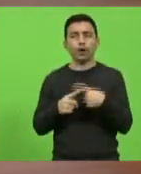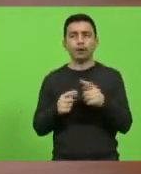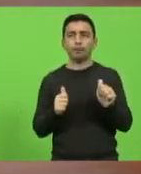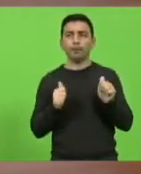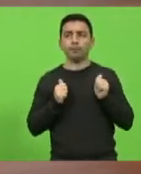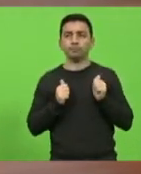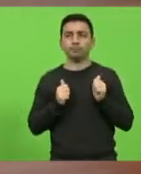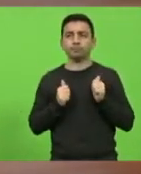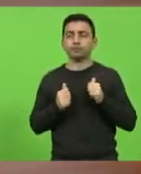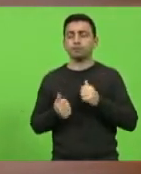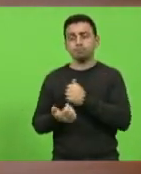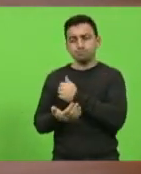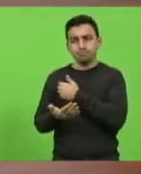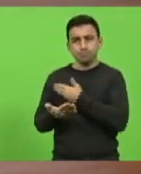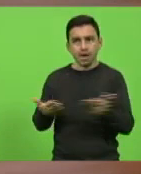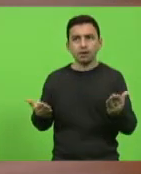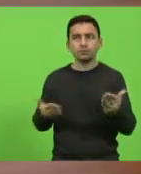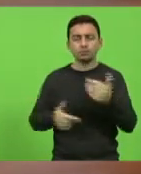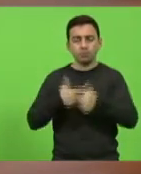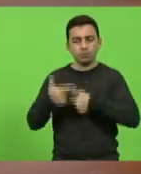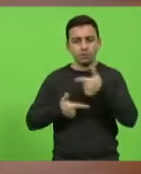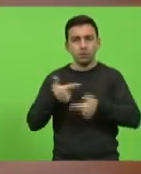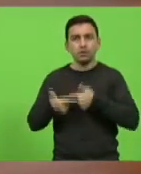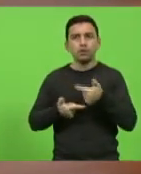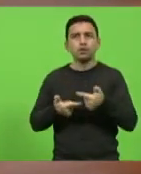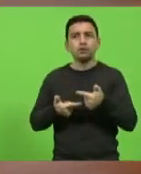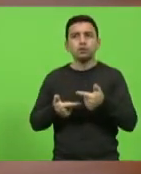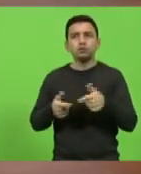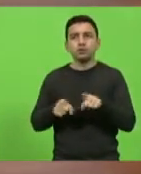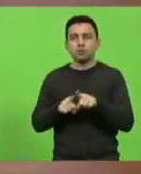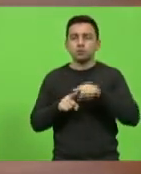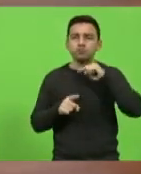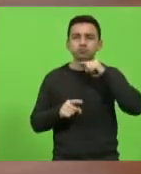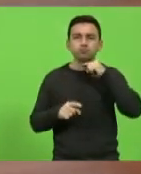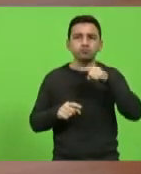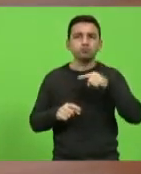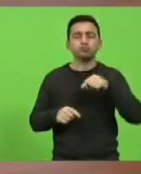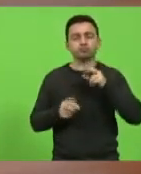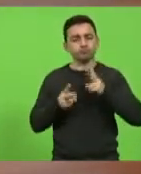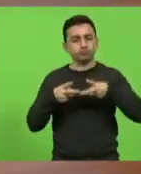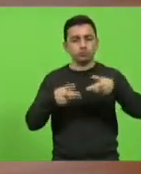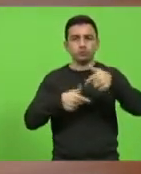condenando à perda do cargo e inabilitação para a função pública. Obrigado, presidente.